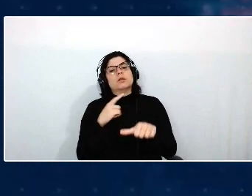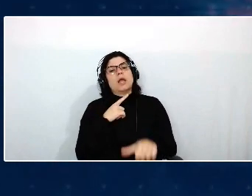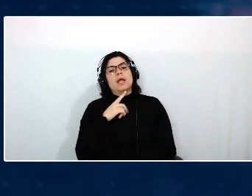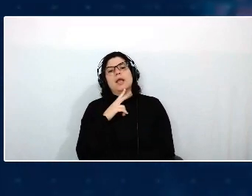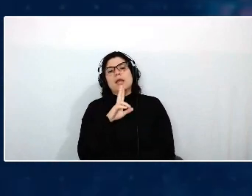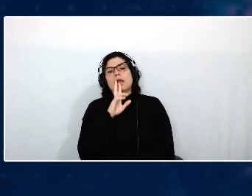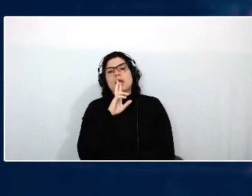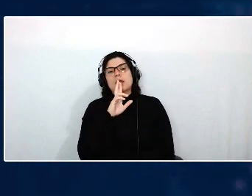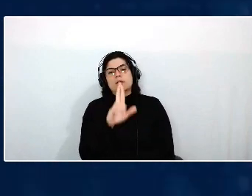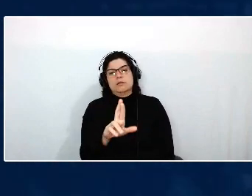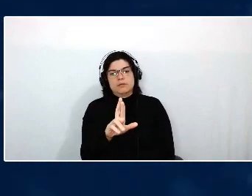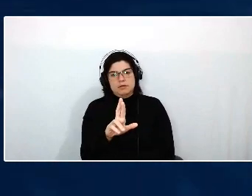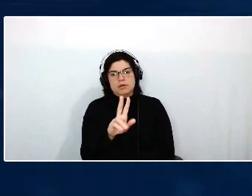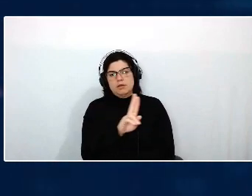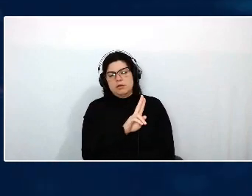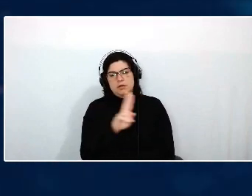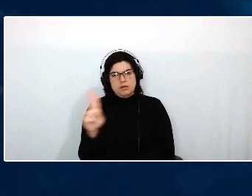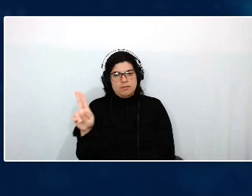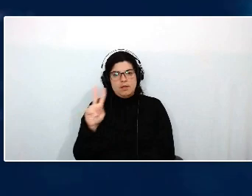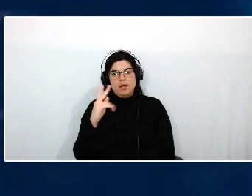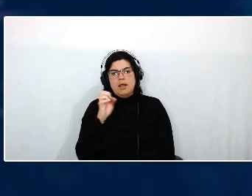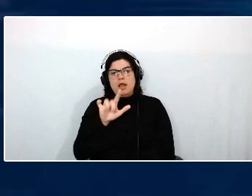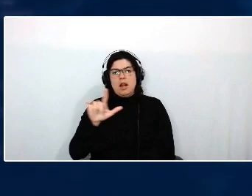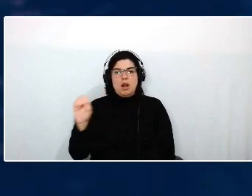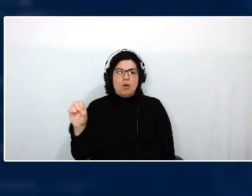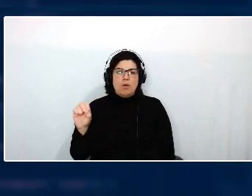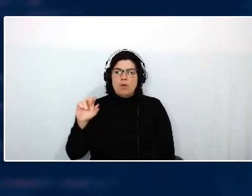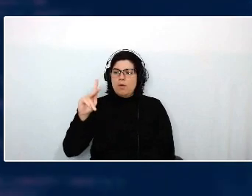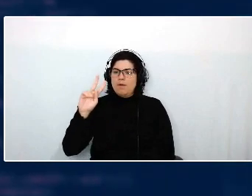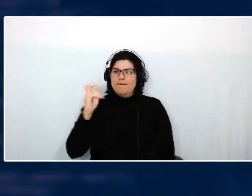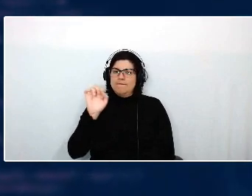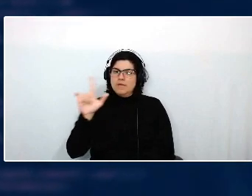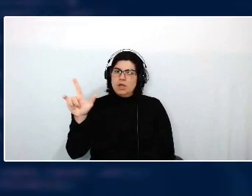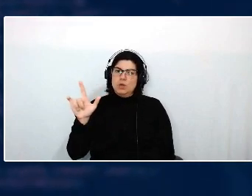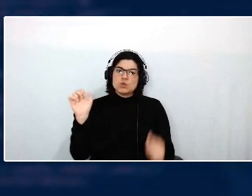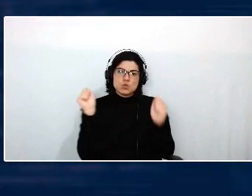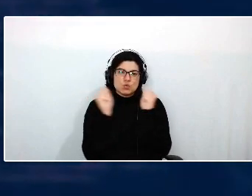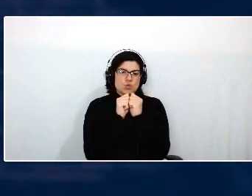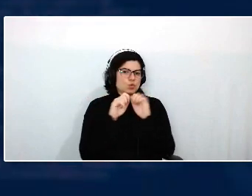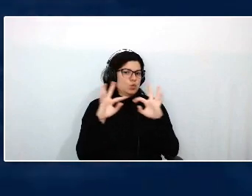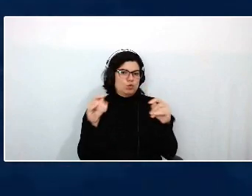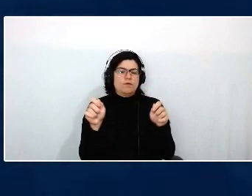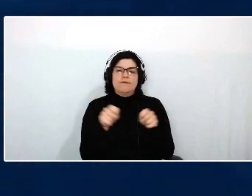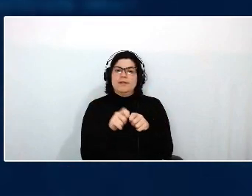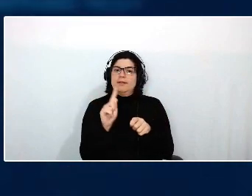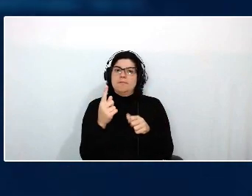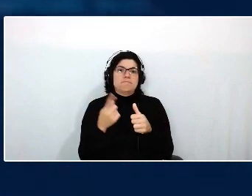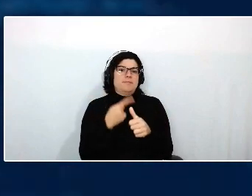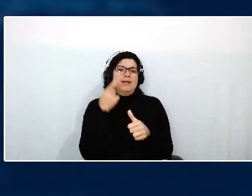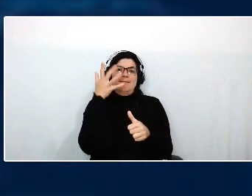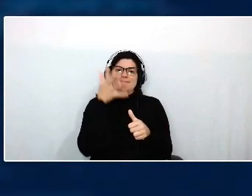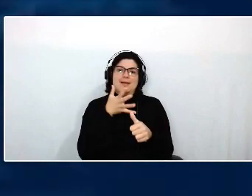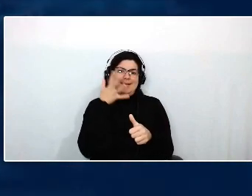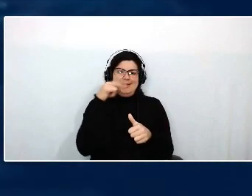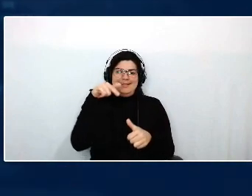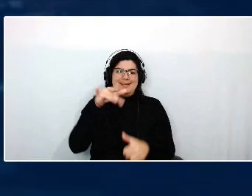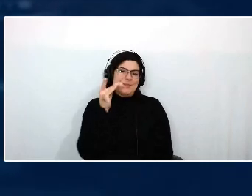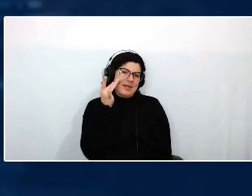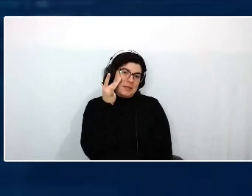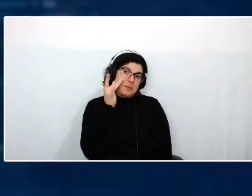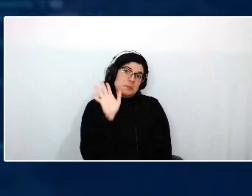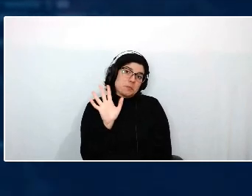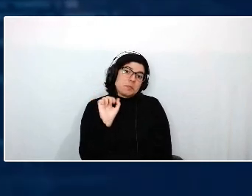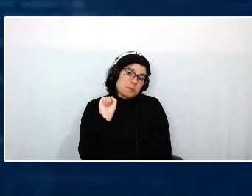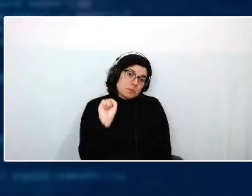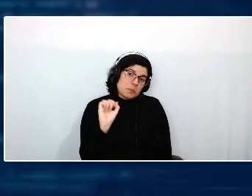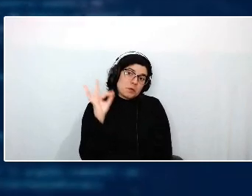hello fell. Eu não tive coragem de fazer tudo isso com vocês aqui na minha primeira palestra presencial, né? Quem sabe nas próximas